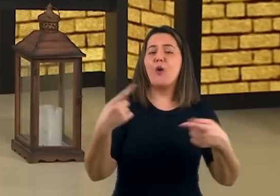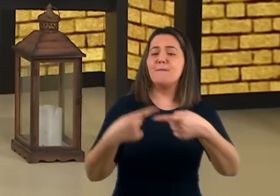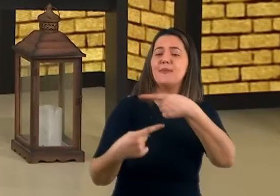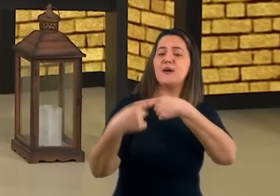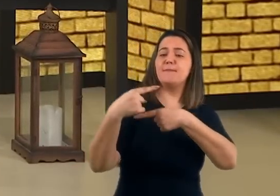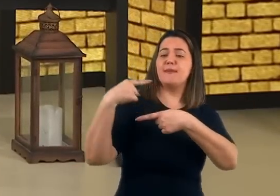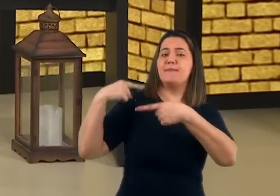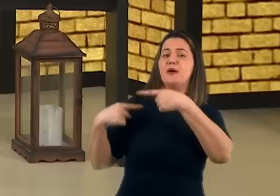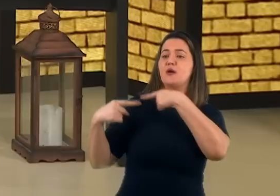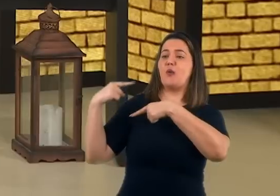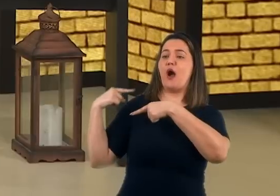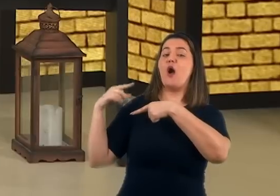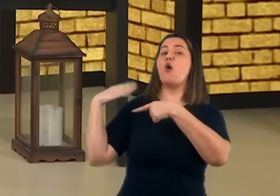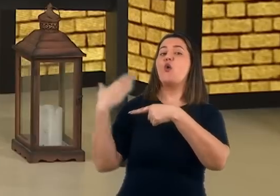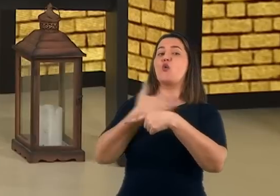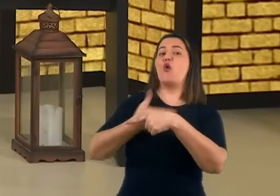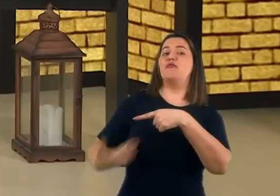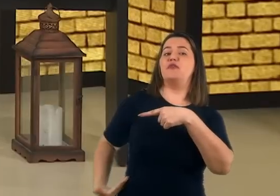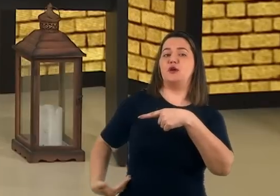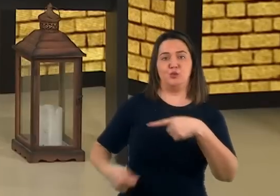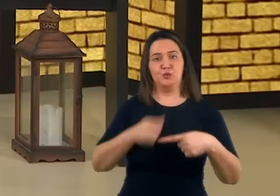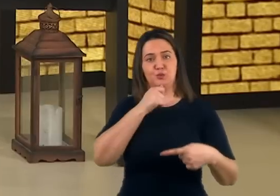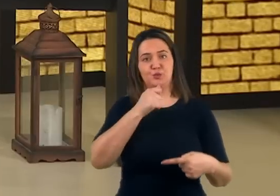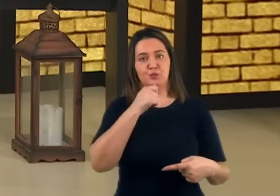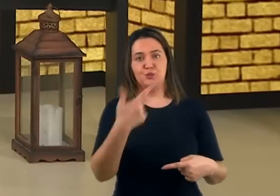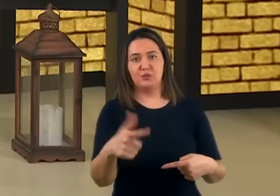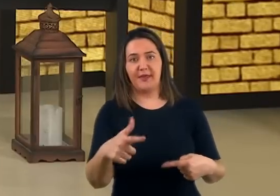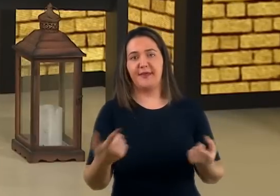antecedente seria aquele chifre pequeno. Se seria